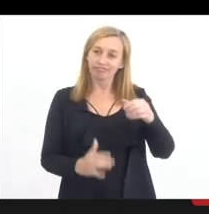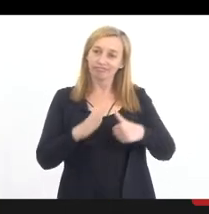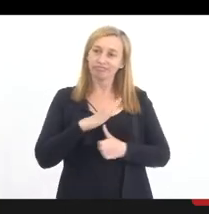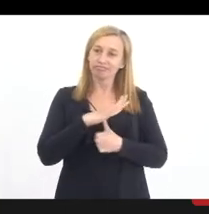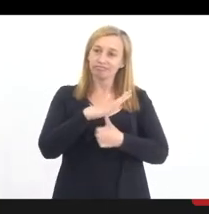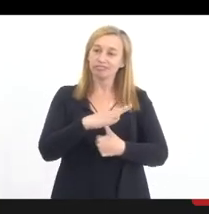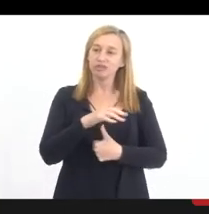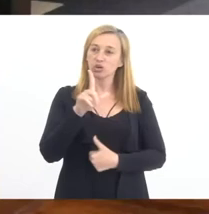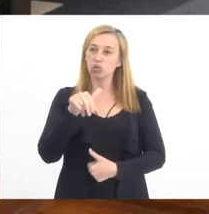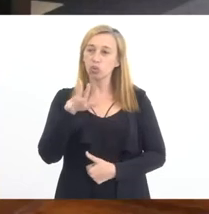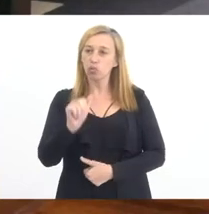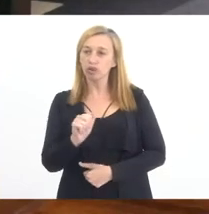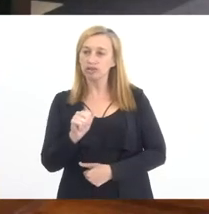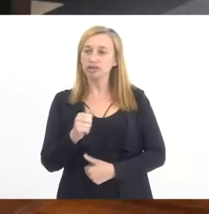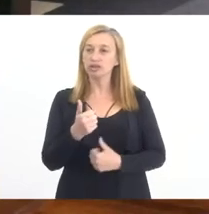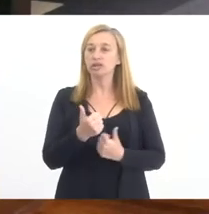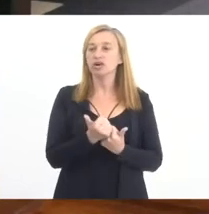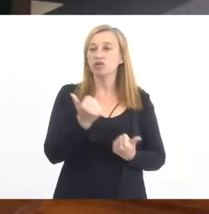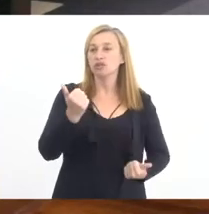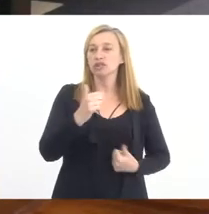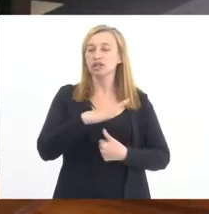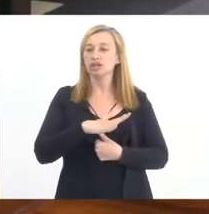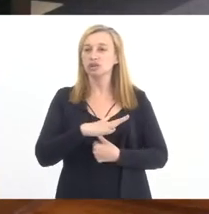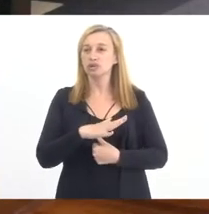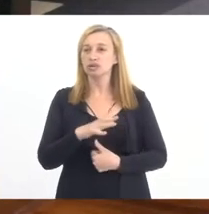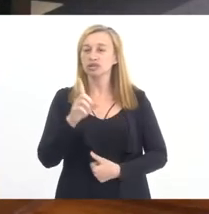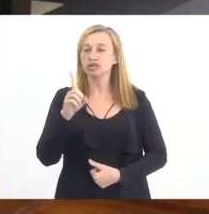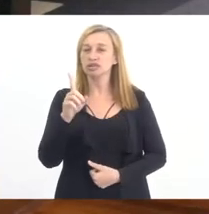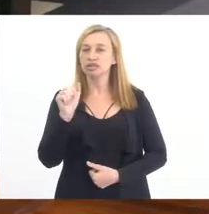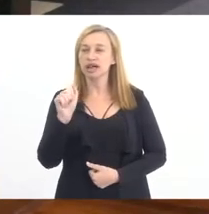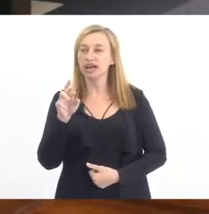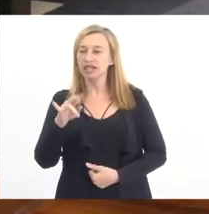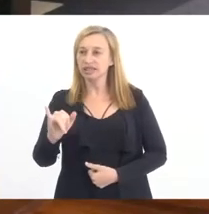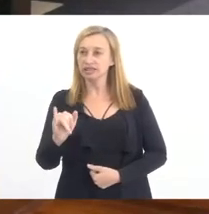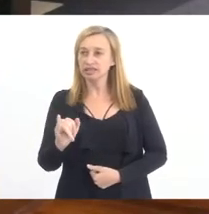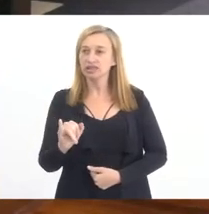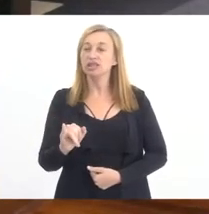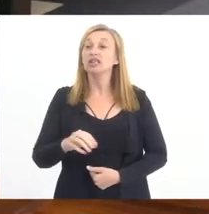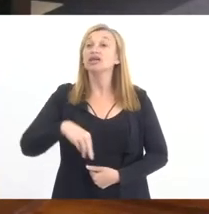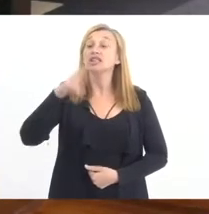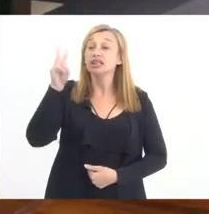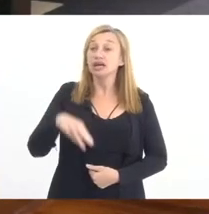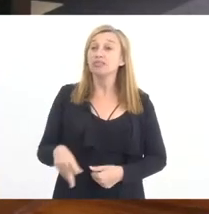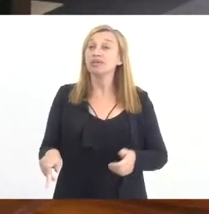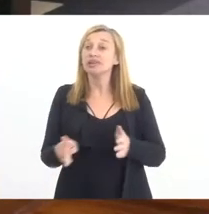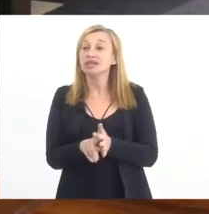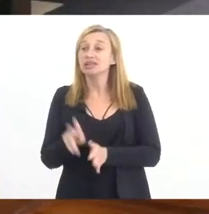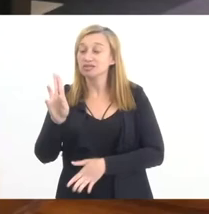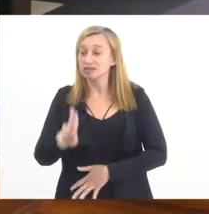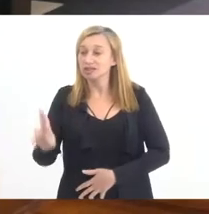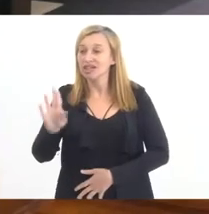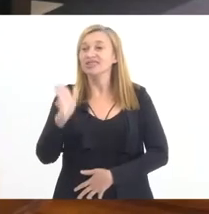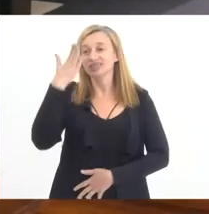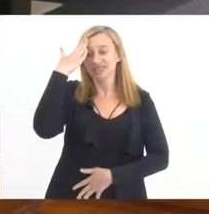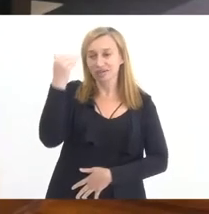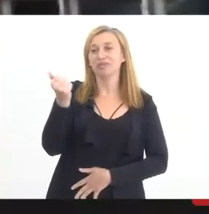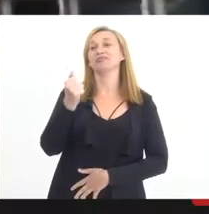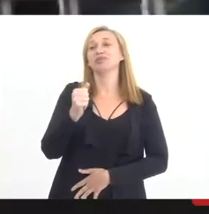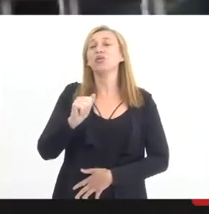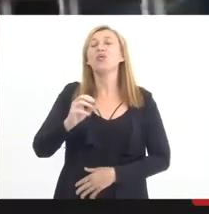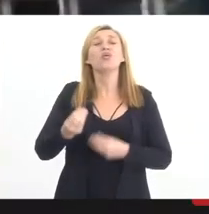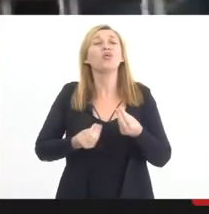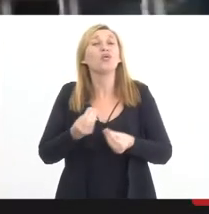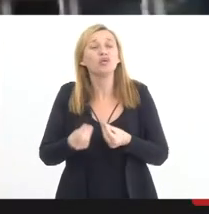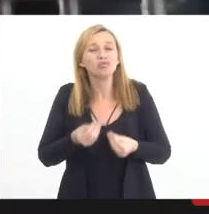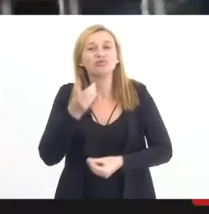reitora Luanda e ao vice-reitor Dario. Porque quem é da universidade sabe como